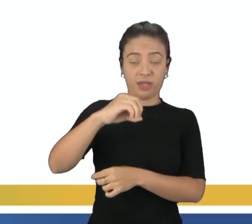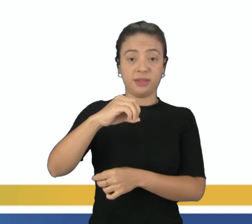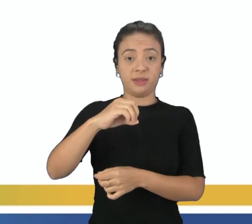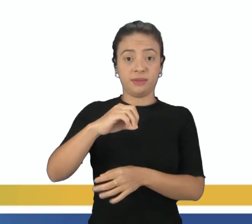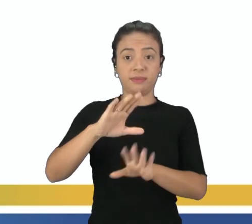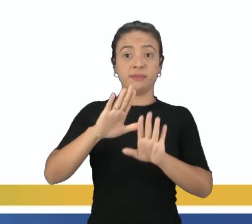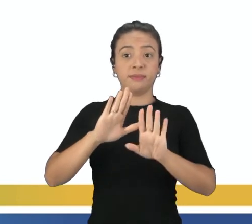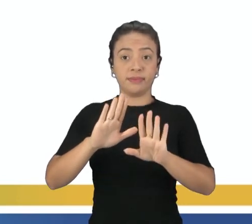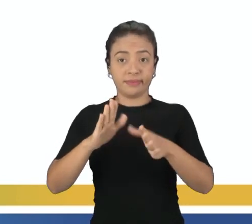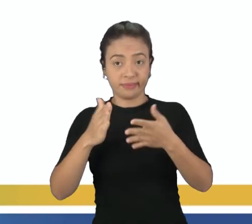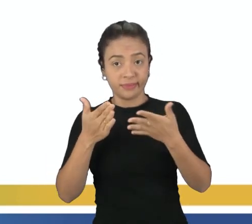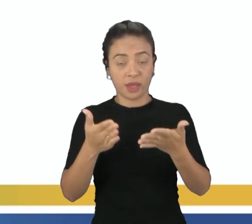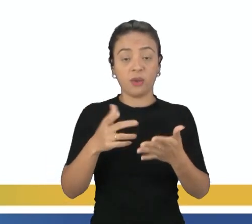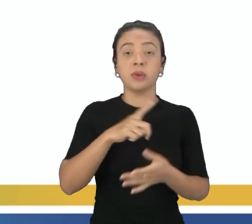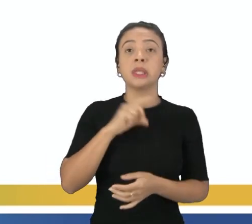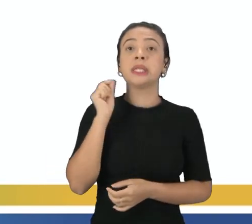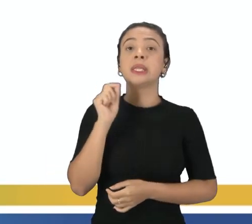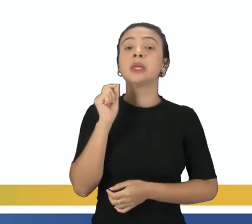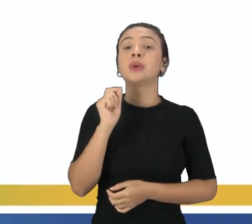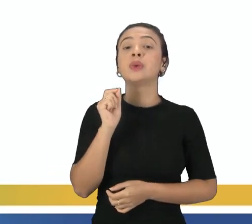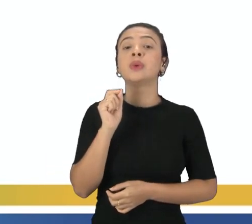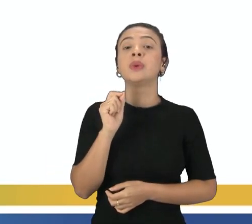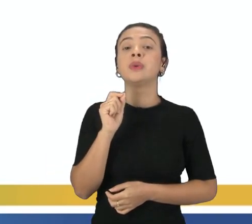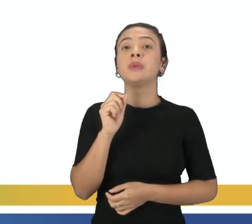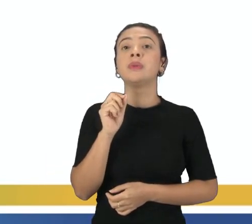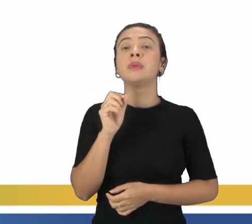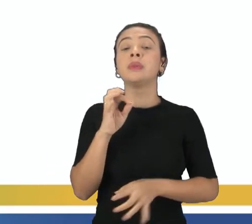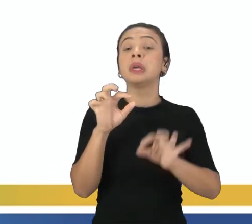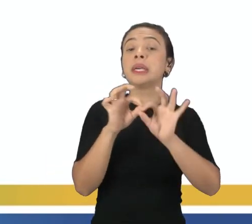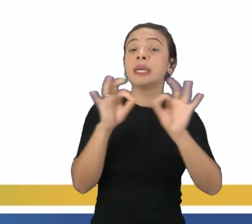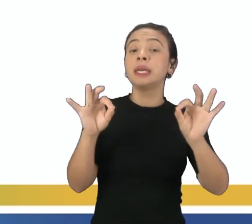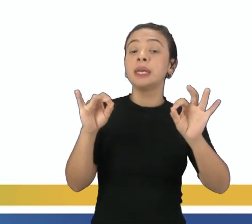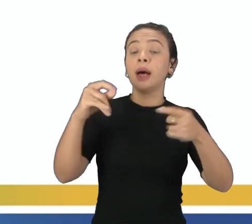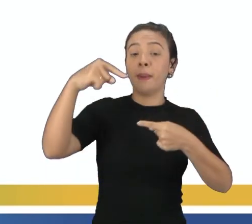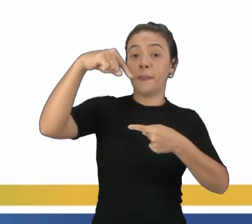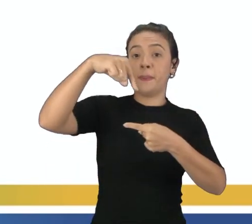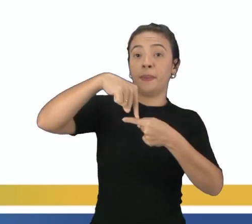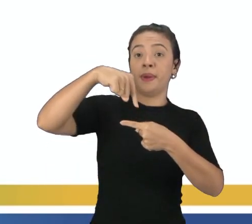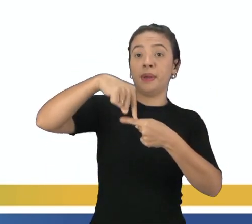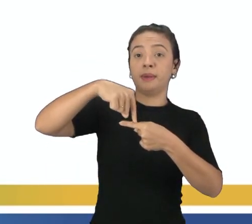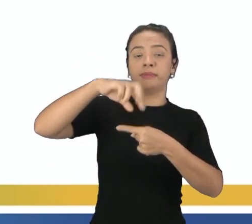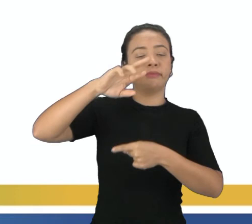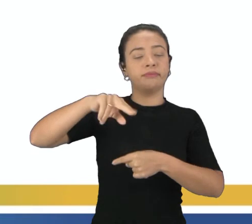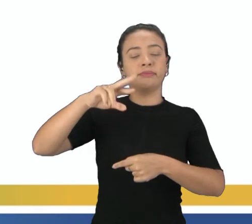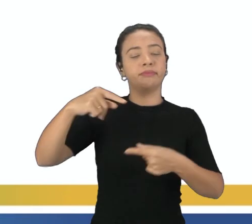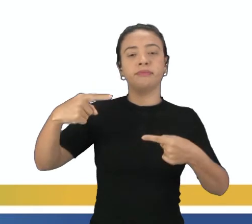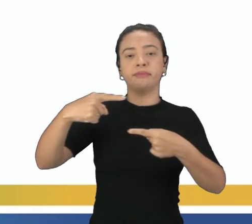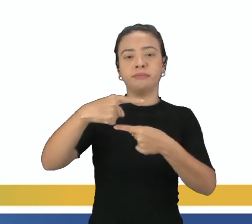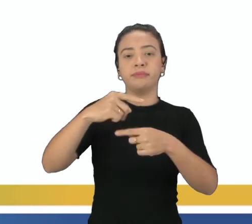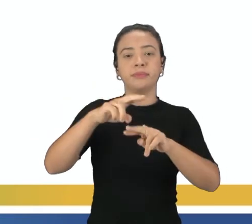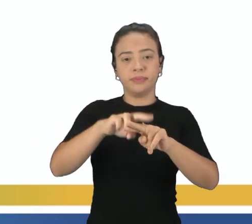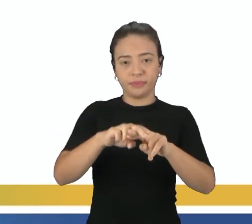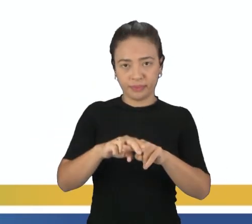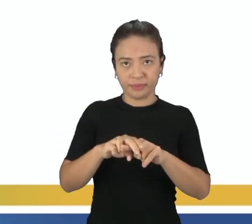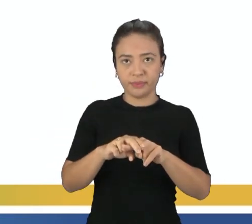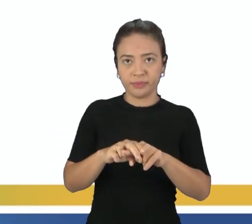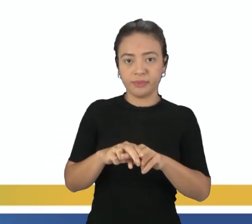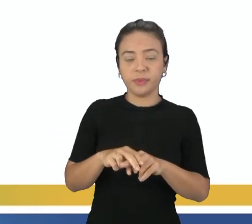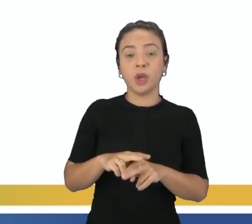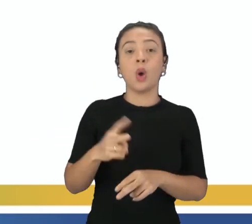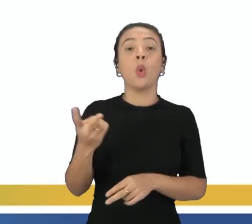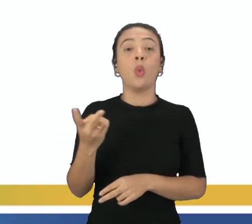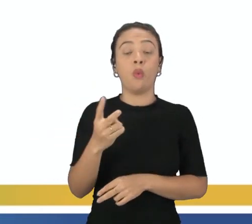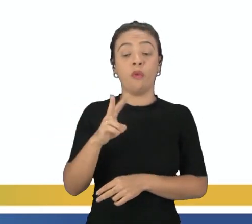Então, nesse caso, nós temos aí, né, retas perpendiculares e não paralelas. Então, nesse caso aí, esses